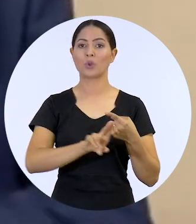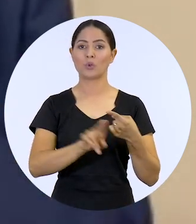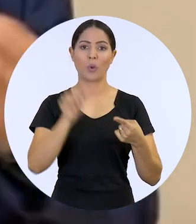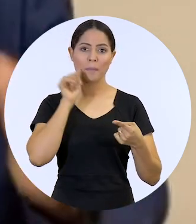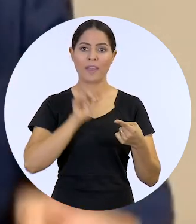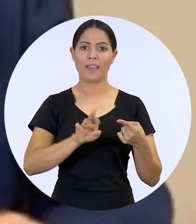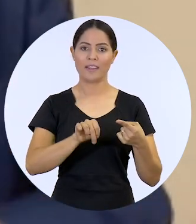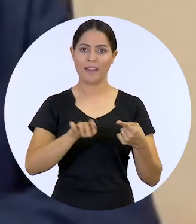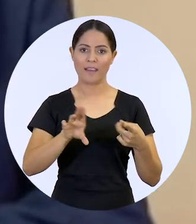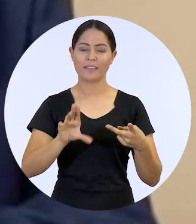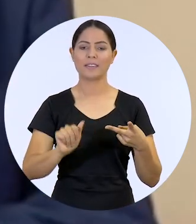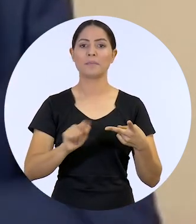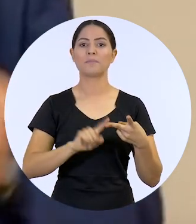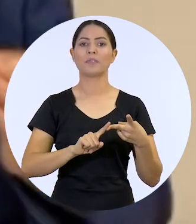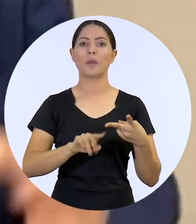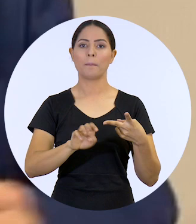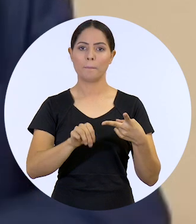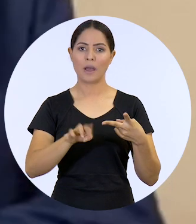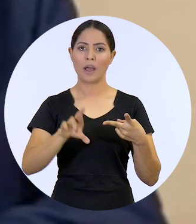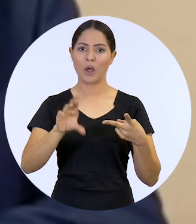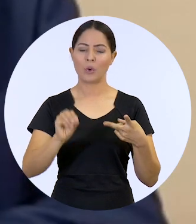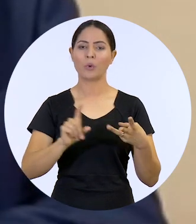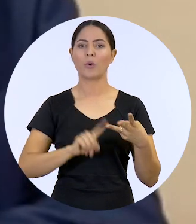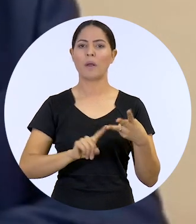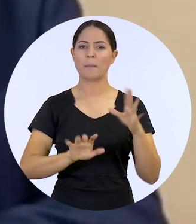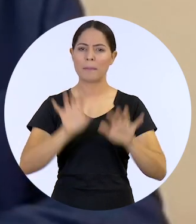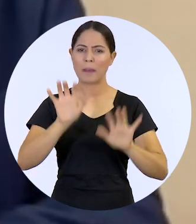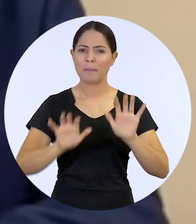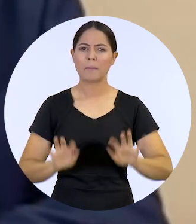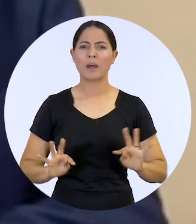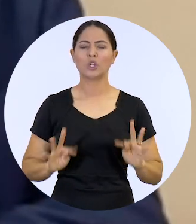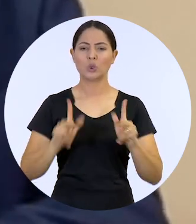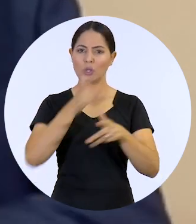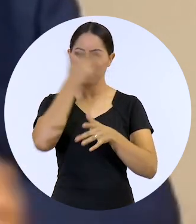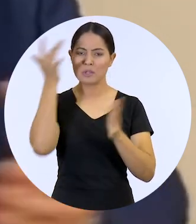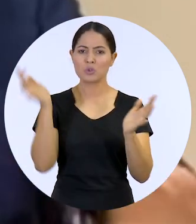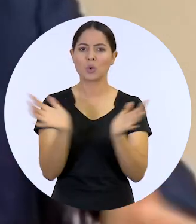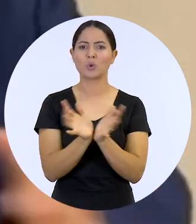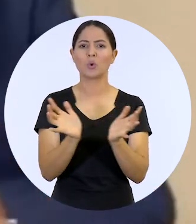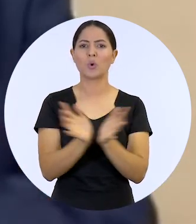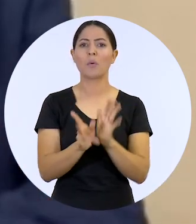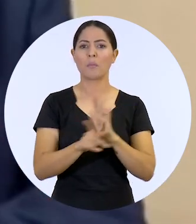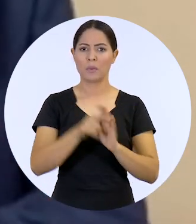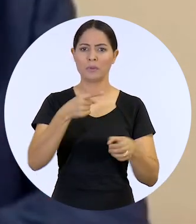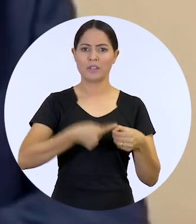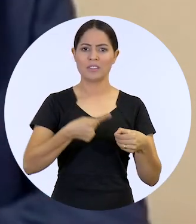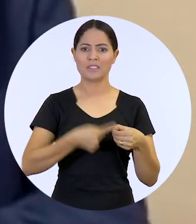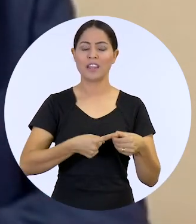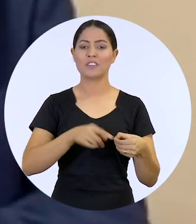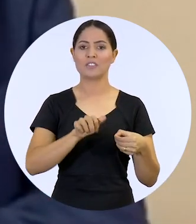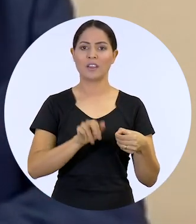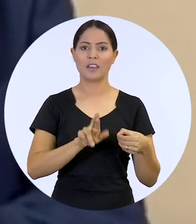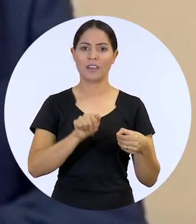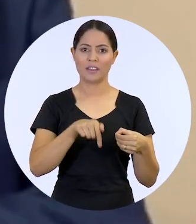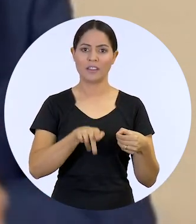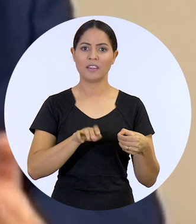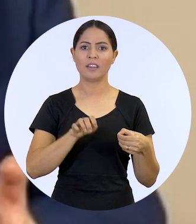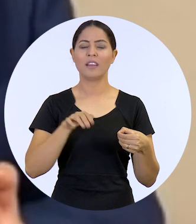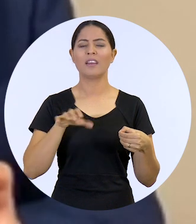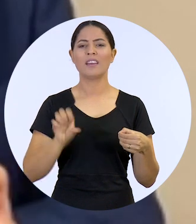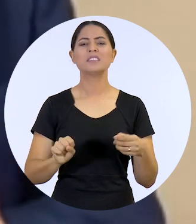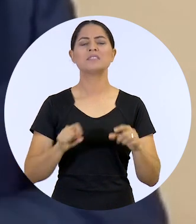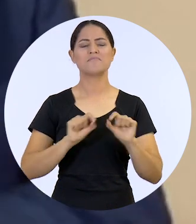projeto, a doutora Renata Cruz, o doutor Mauro, a subseção, todos os integrantes da subseção de Ariquemes. E